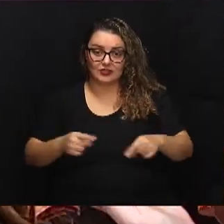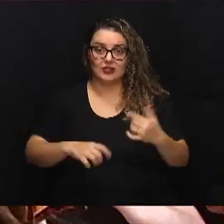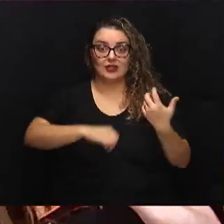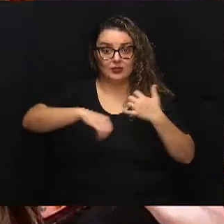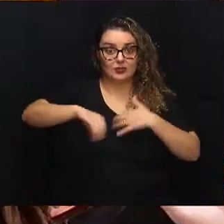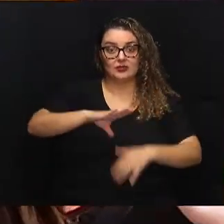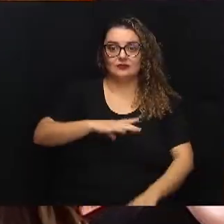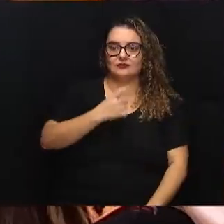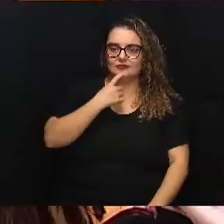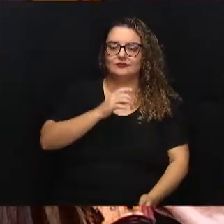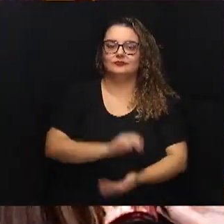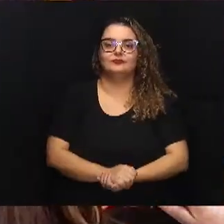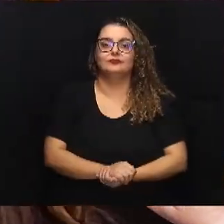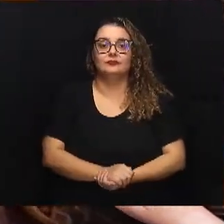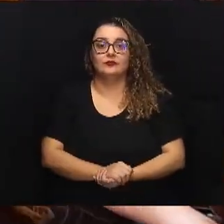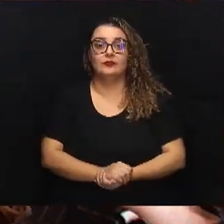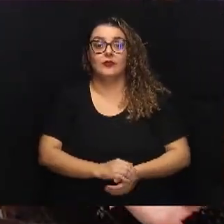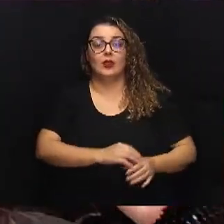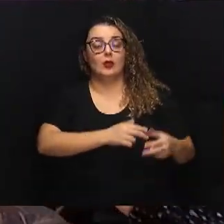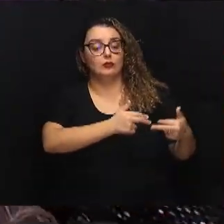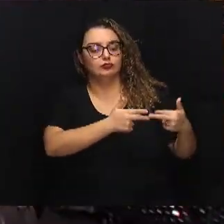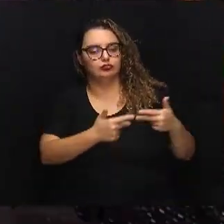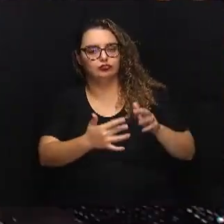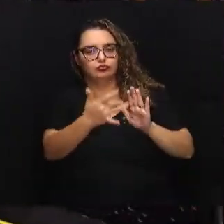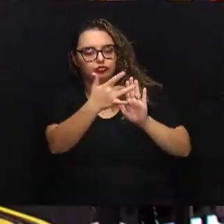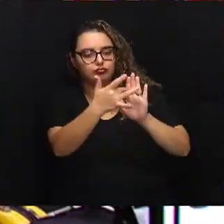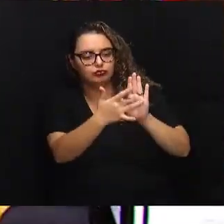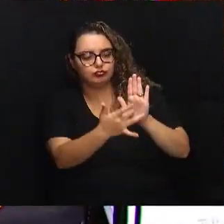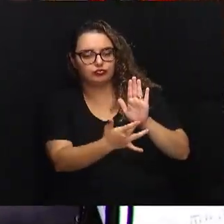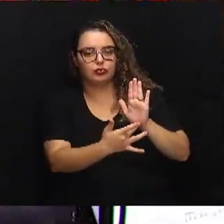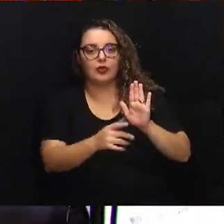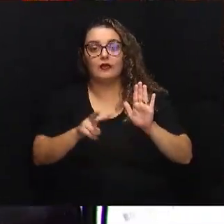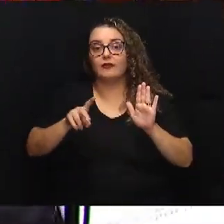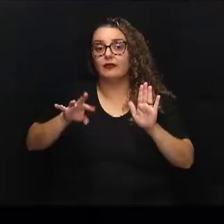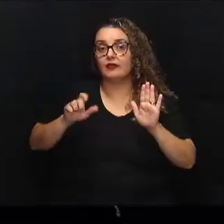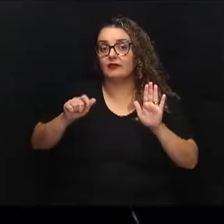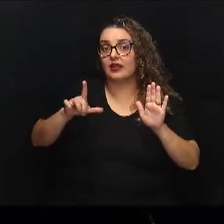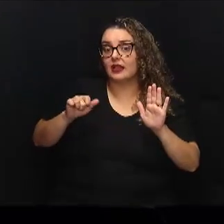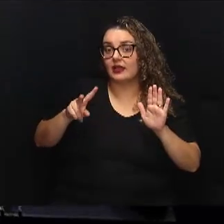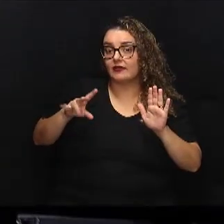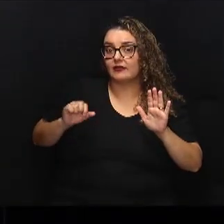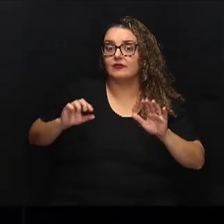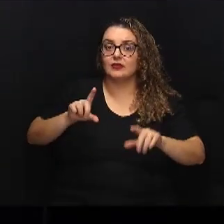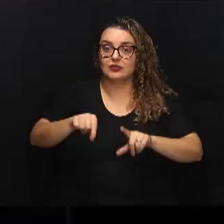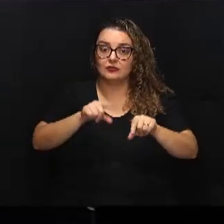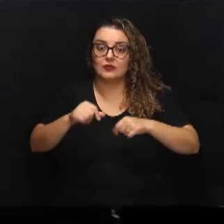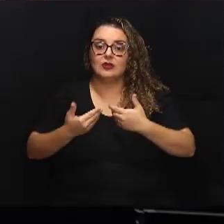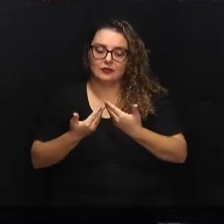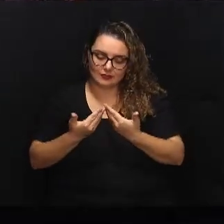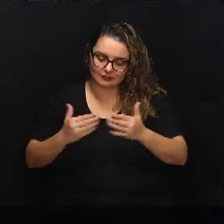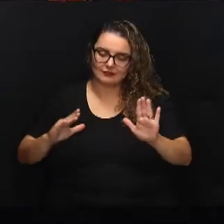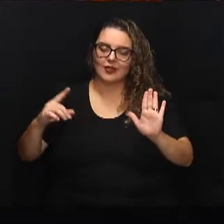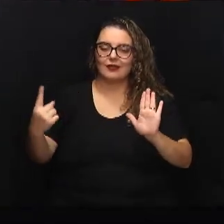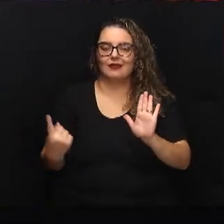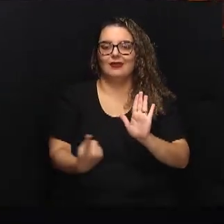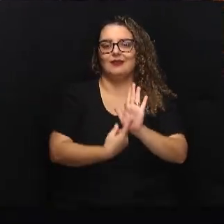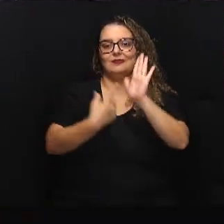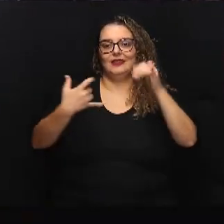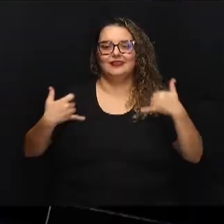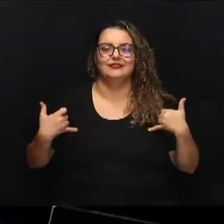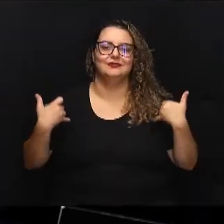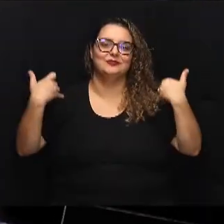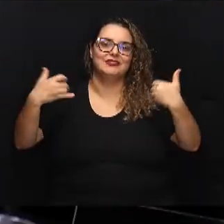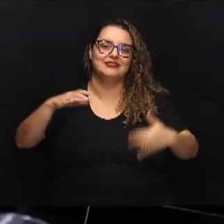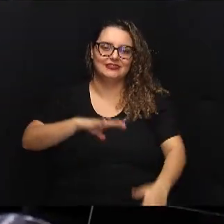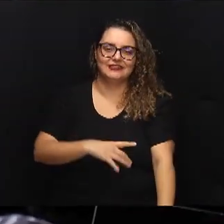O repertório de Viva la Vida foi escolhido especialmente para a reabertura e para marcar o aniversário da